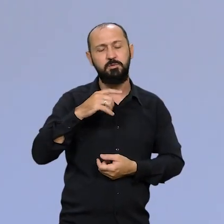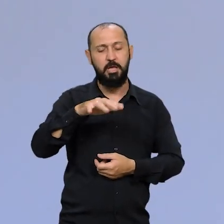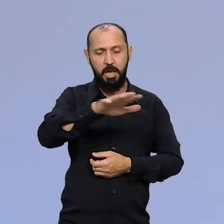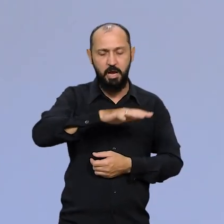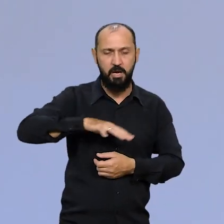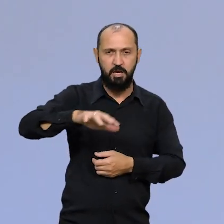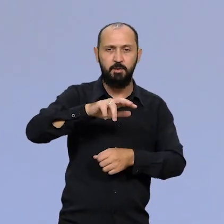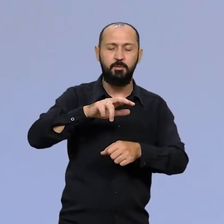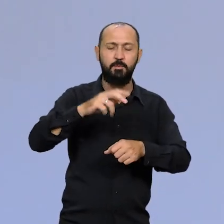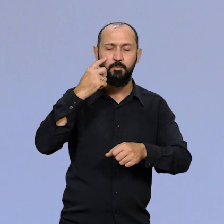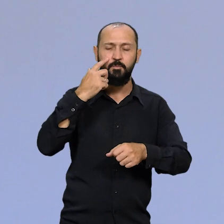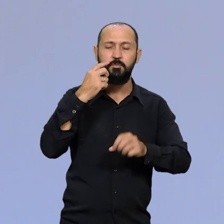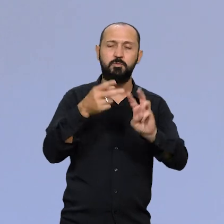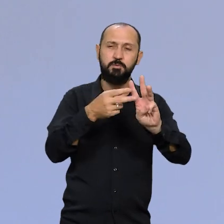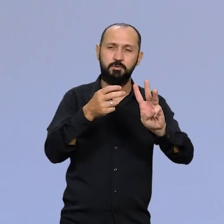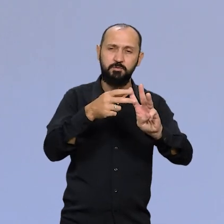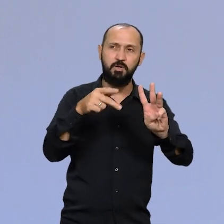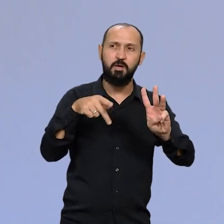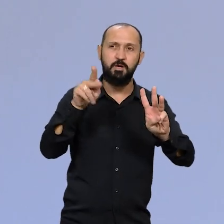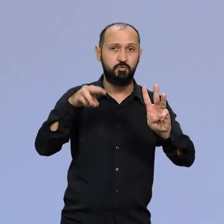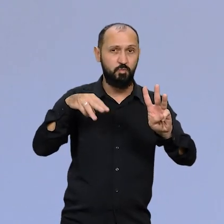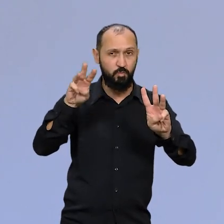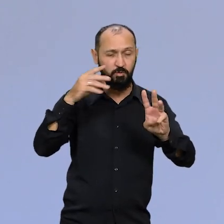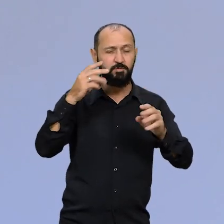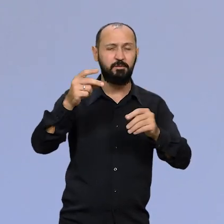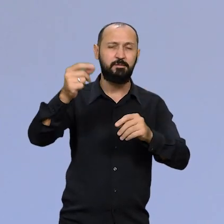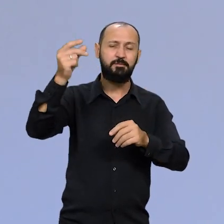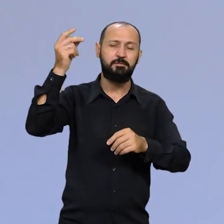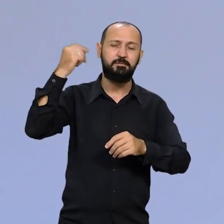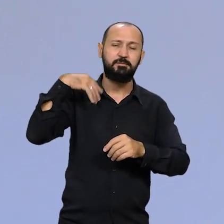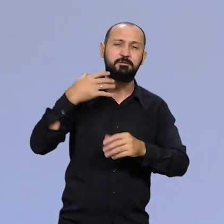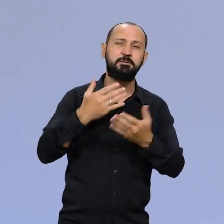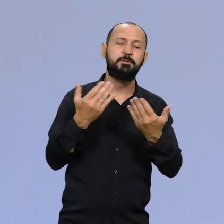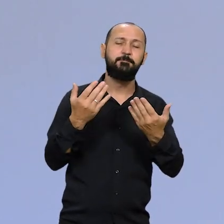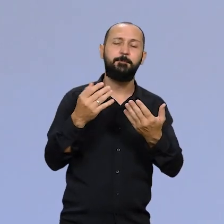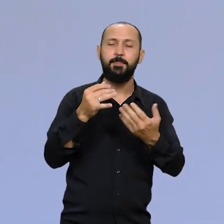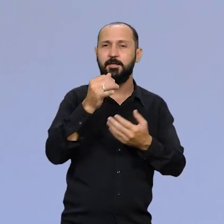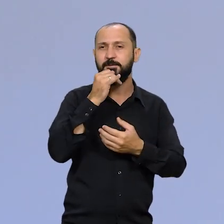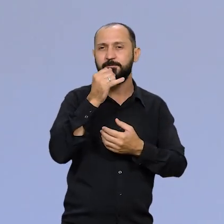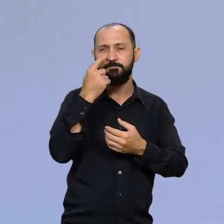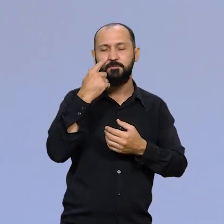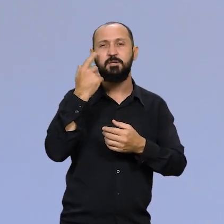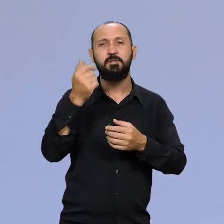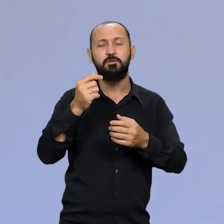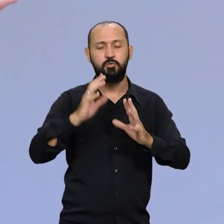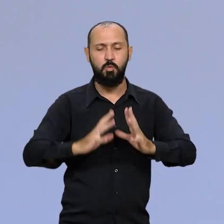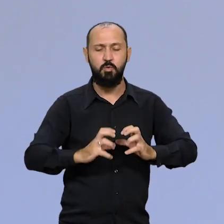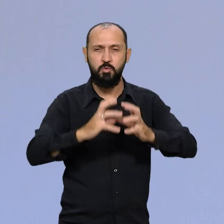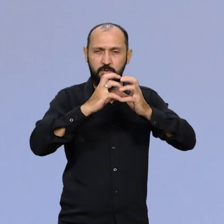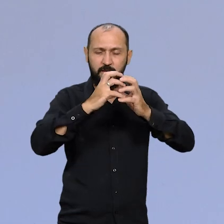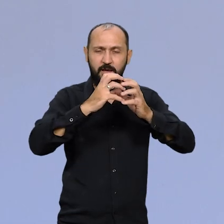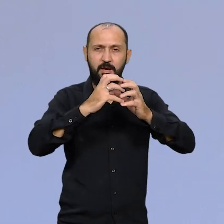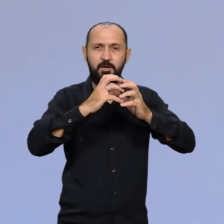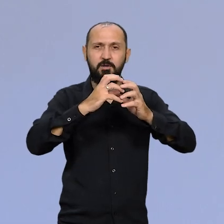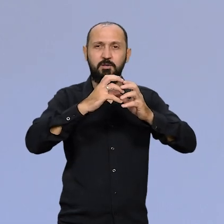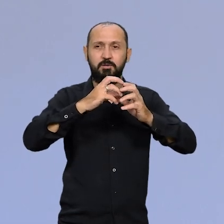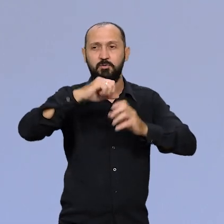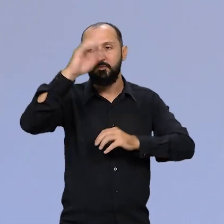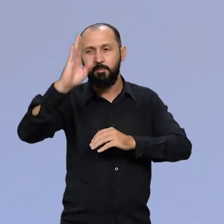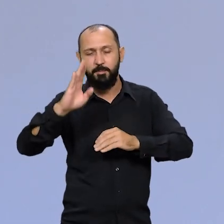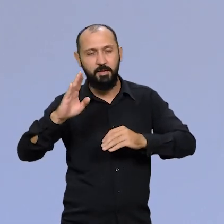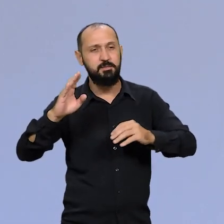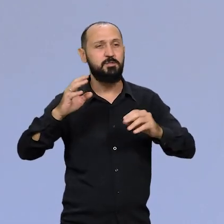que fica a produção agropecuária no Brasil, que tem o agro como a mola propulsora da nossa economia? Então, são todas essas vertentes